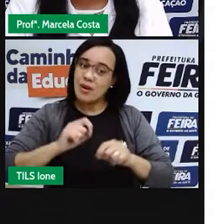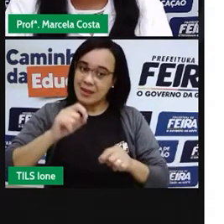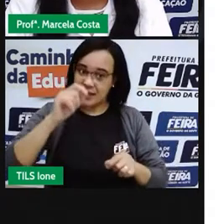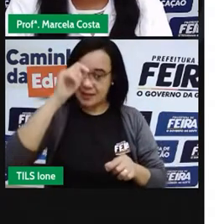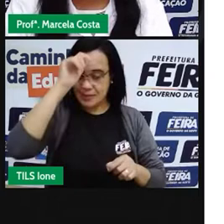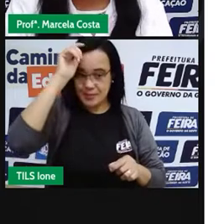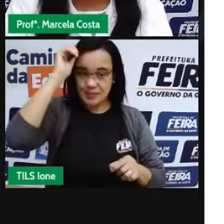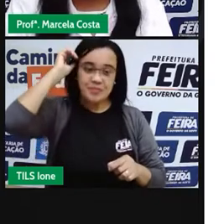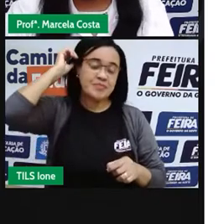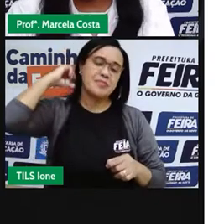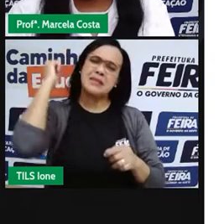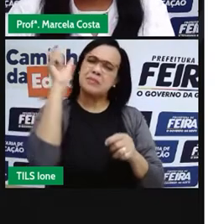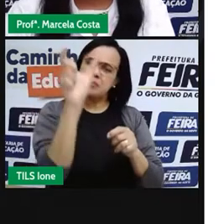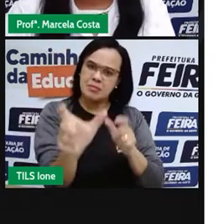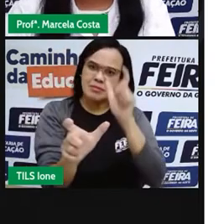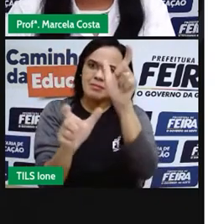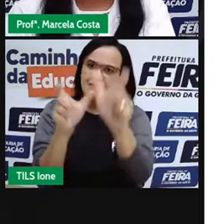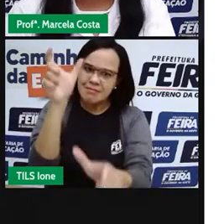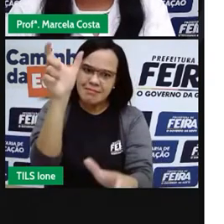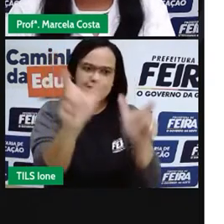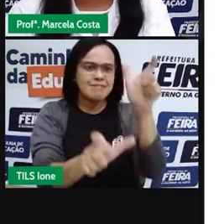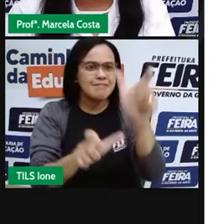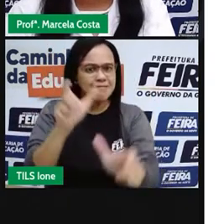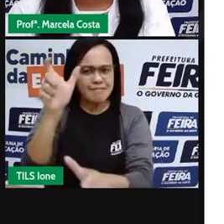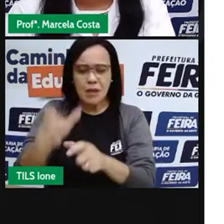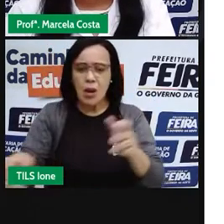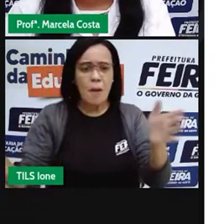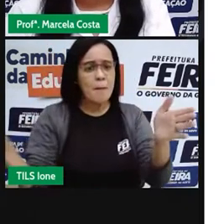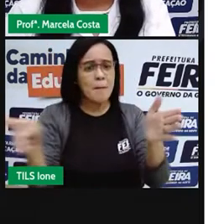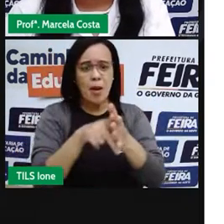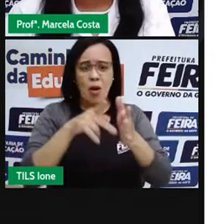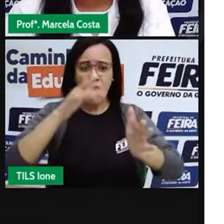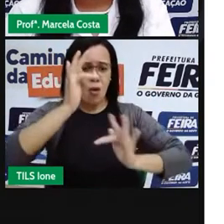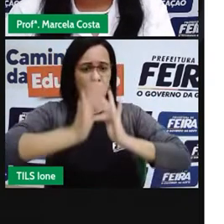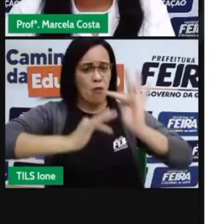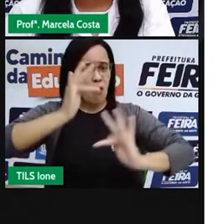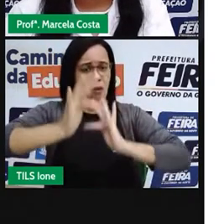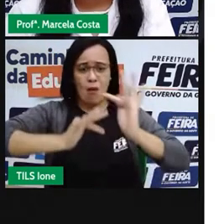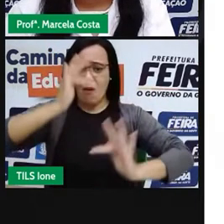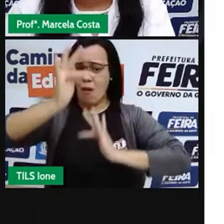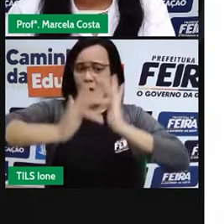diversos personagens do folclore